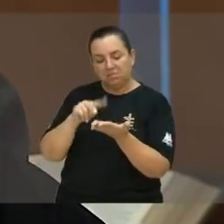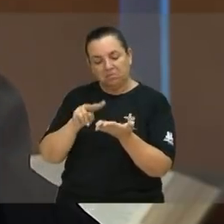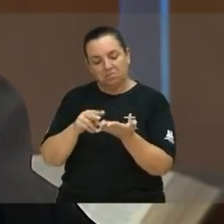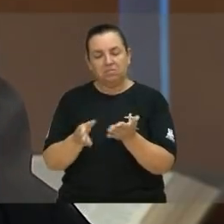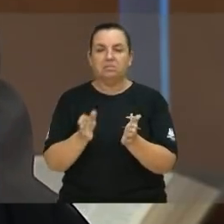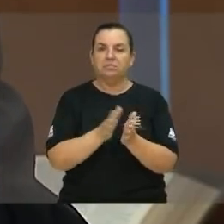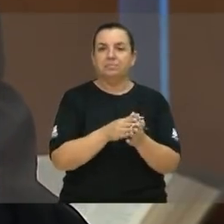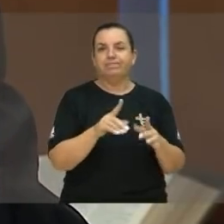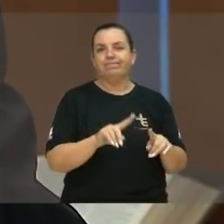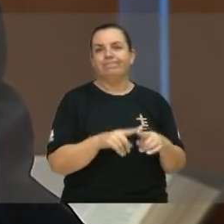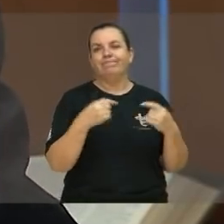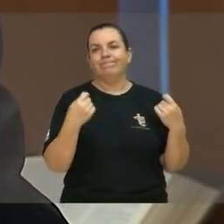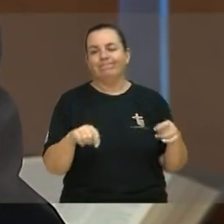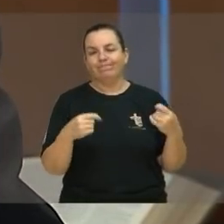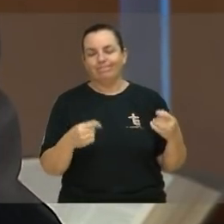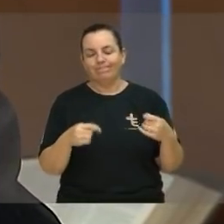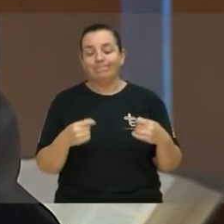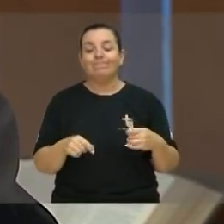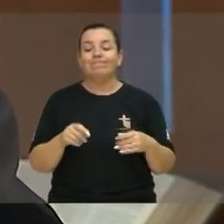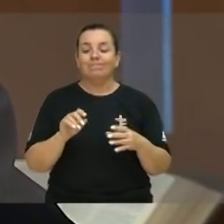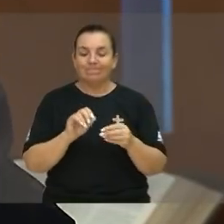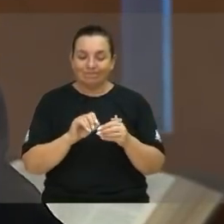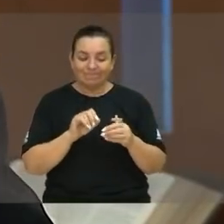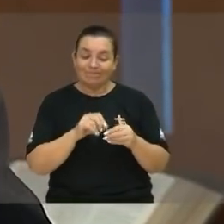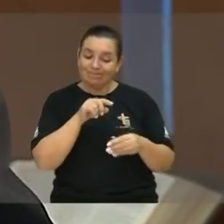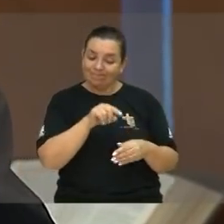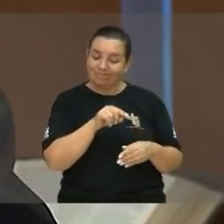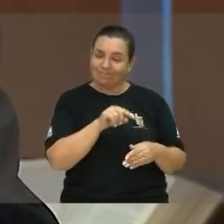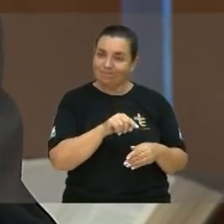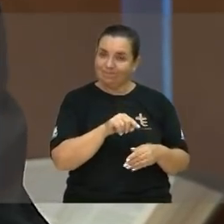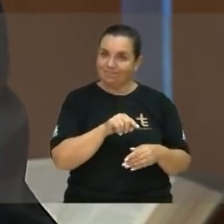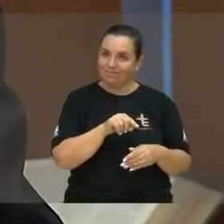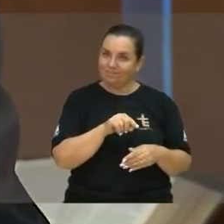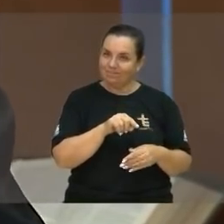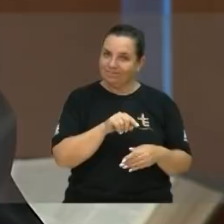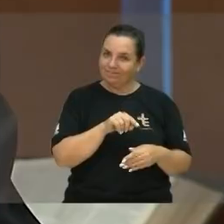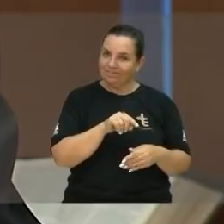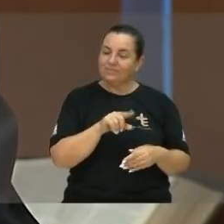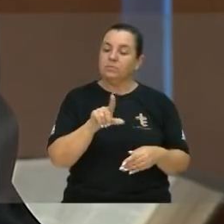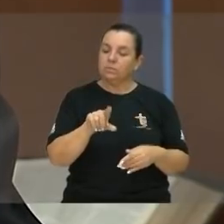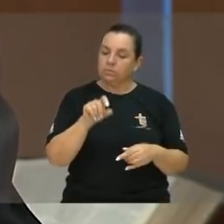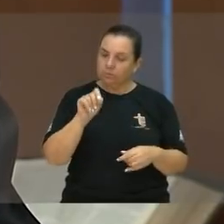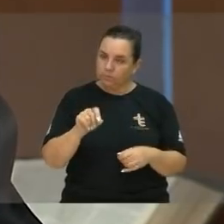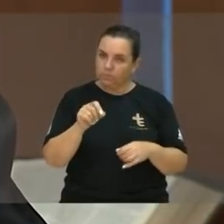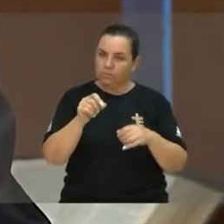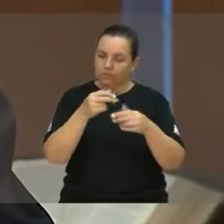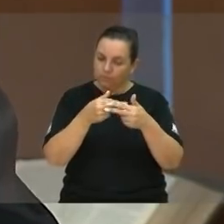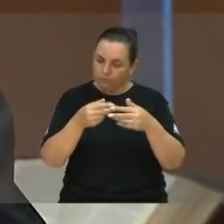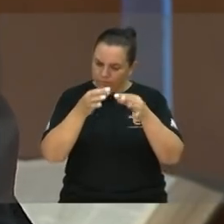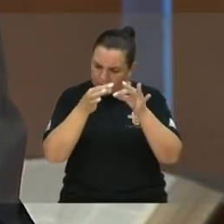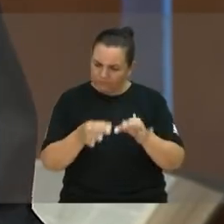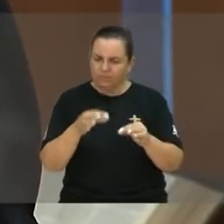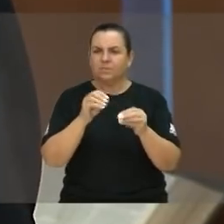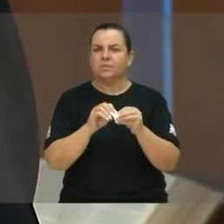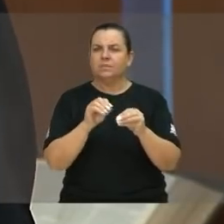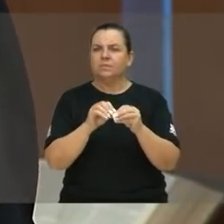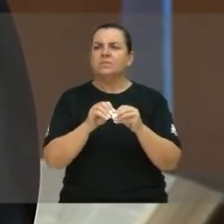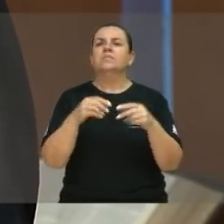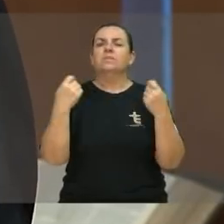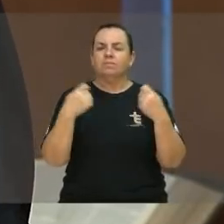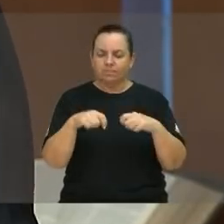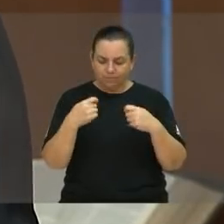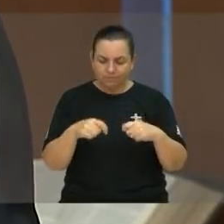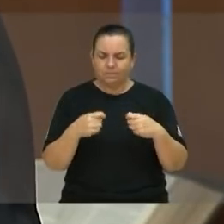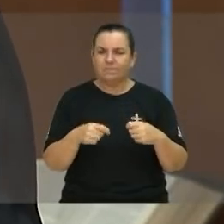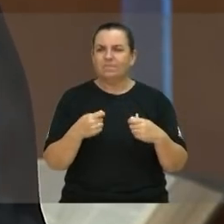preciso e internalizar nos critérios nas escolhas nos valores é preciso